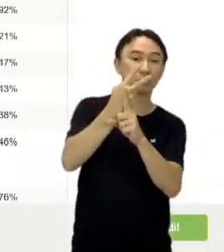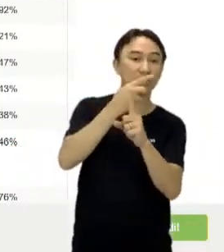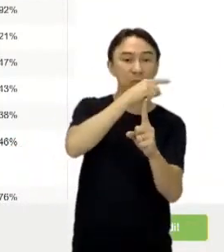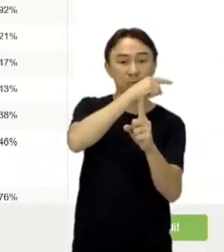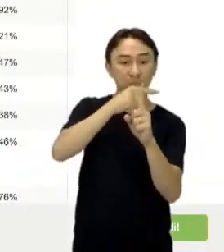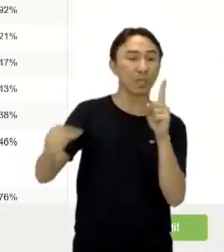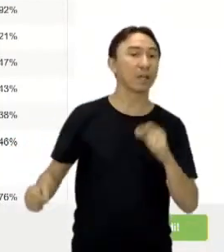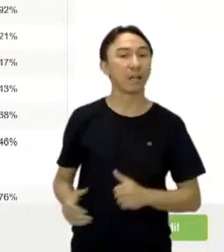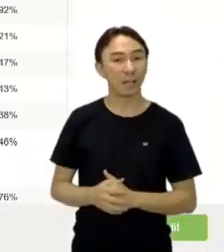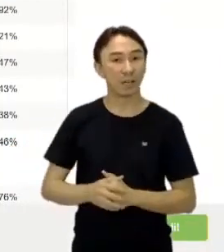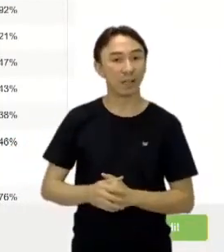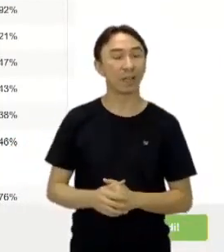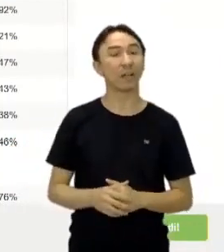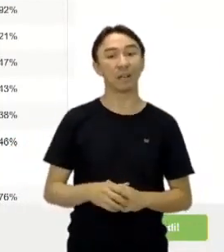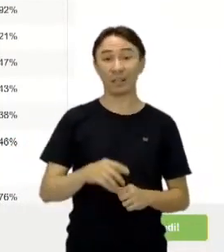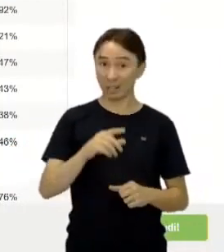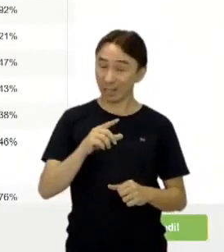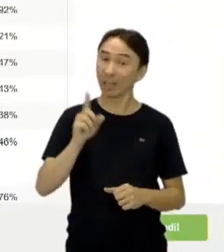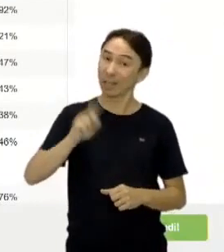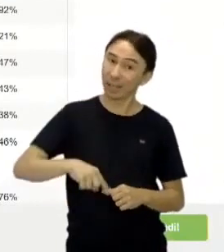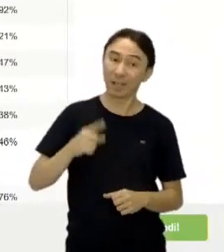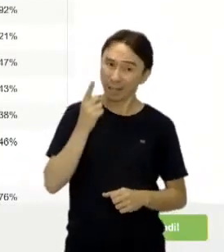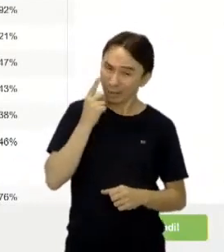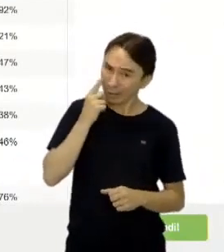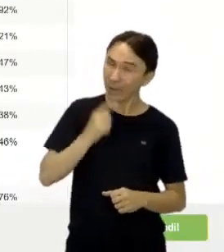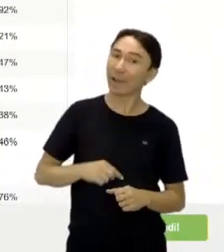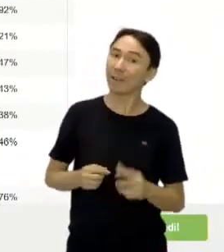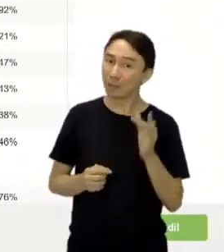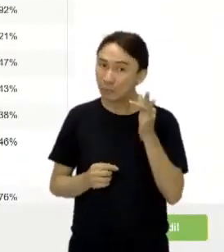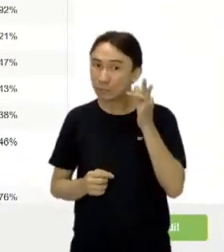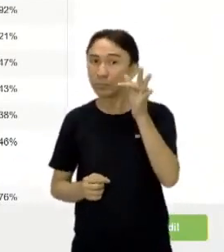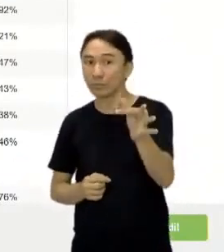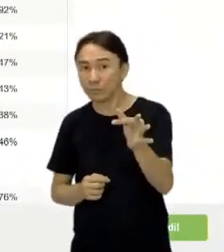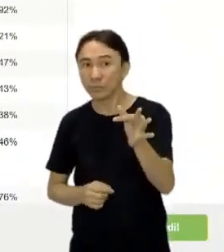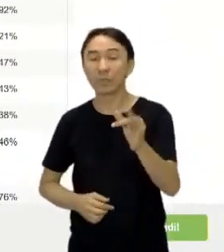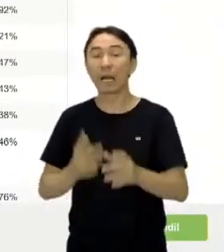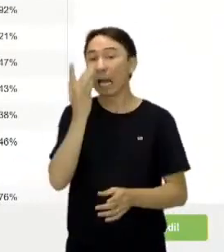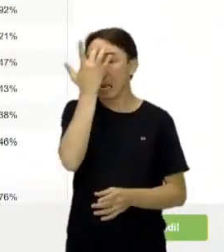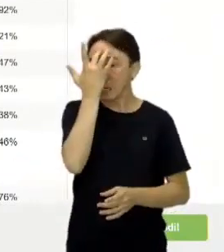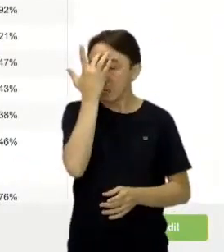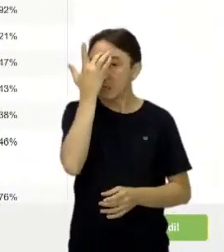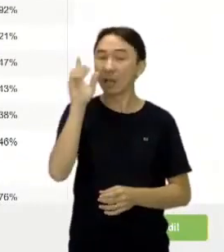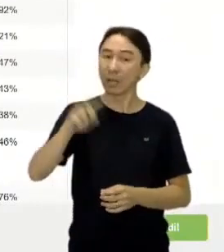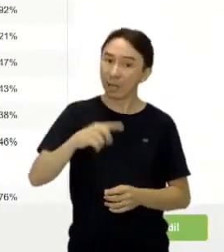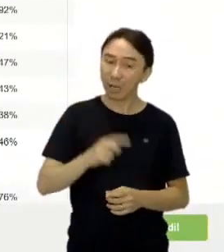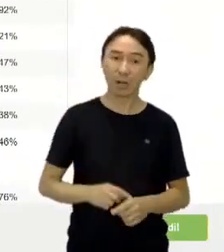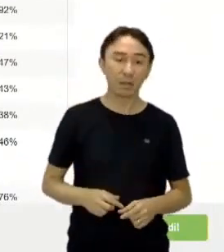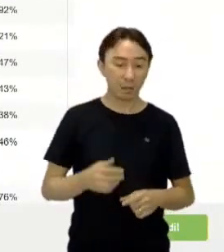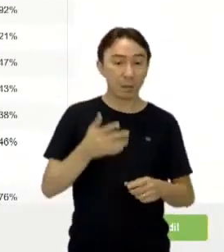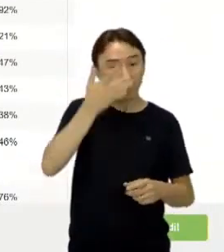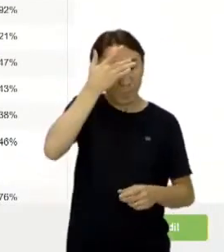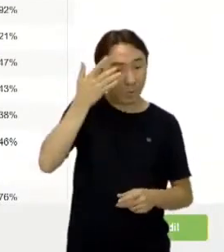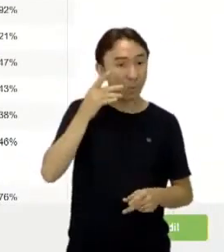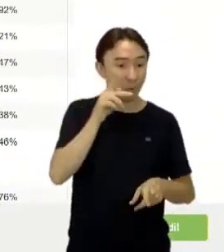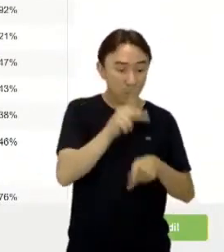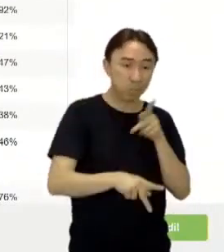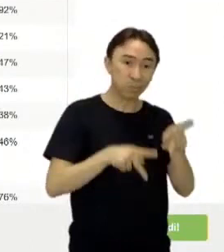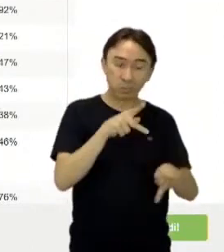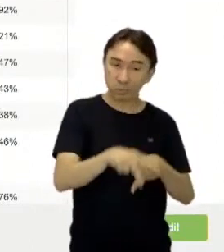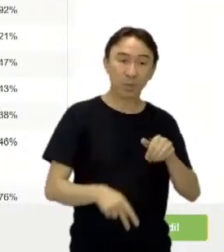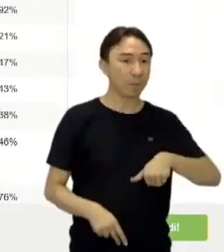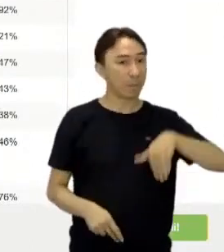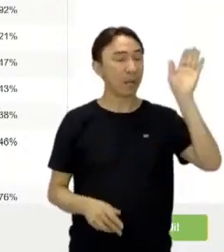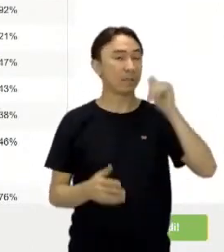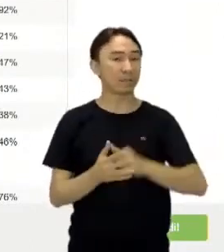uma projeção, uma estimativa que a Índia será o país mais populoso do planeta, né? O mesmo acontece com o Brasil